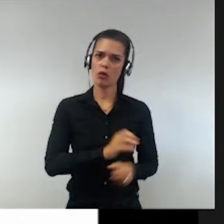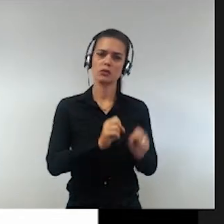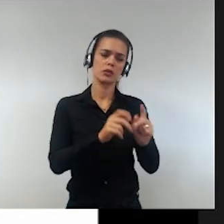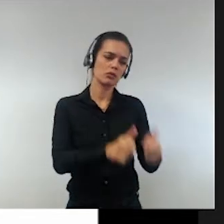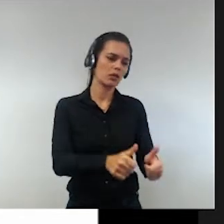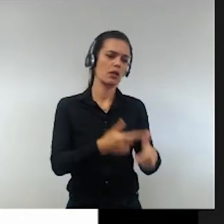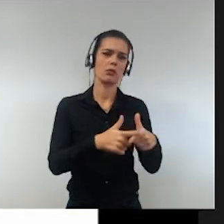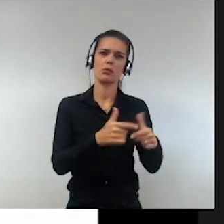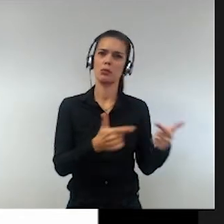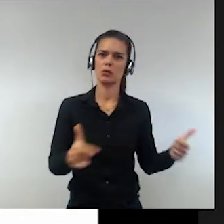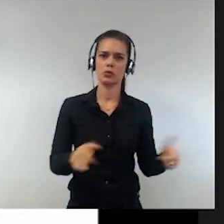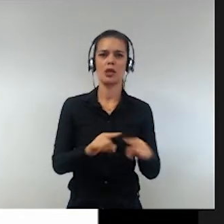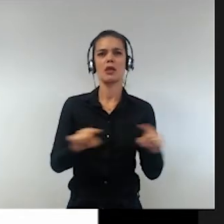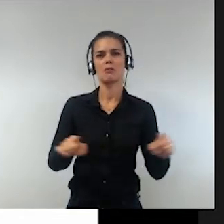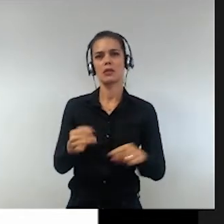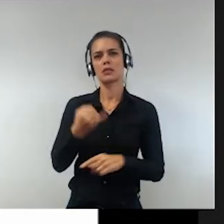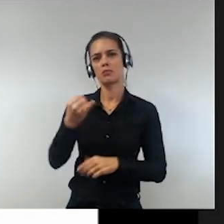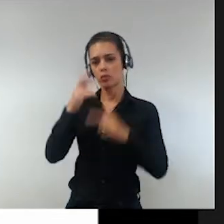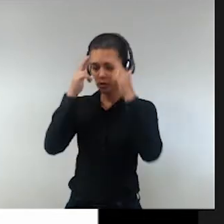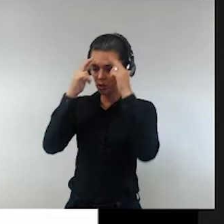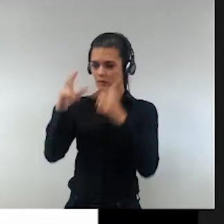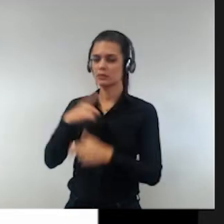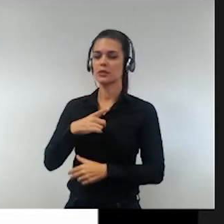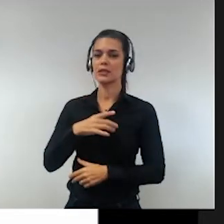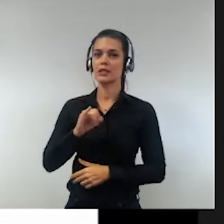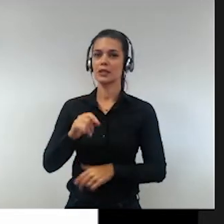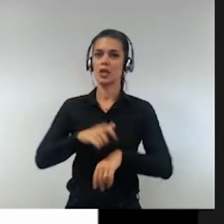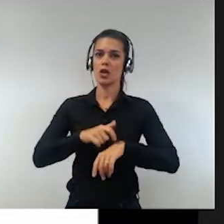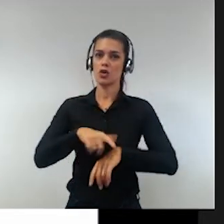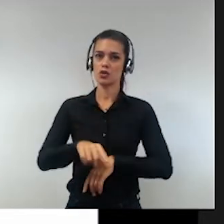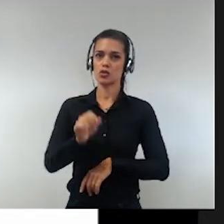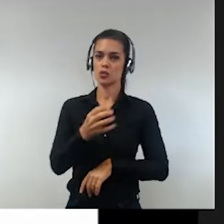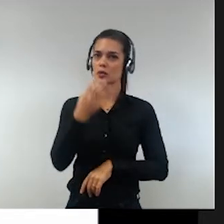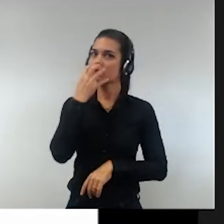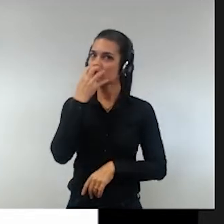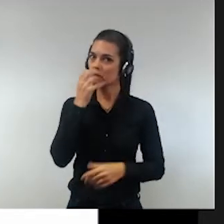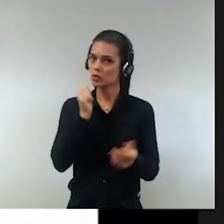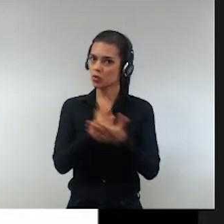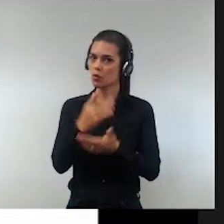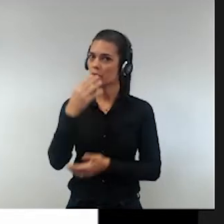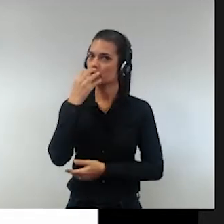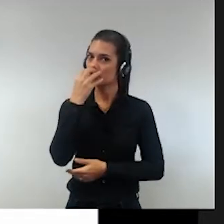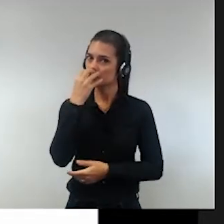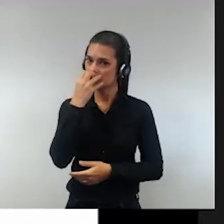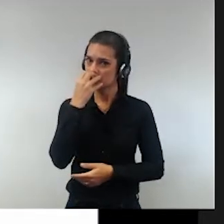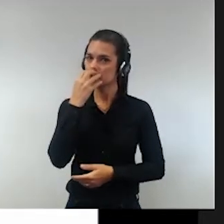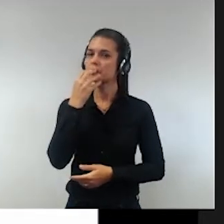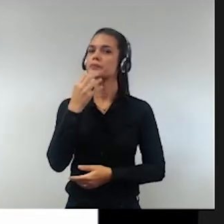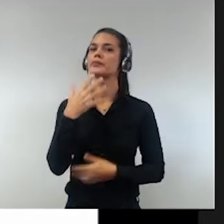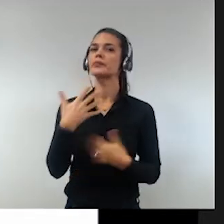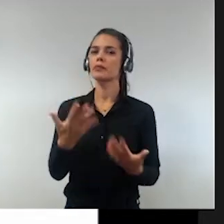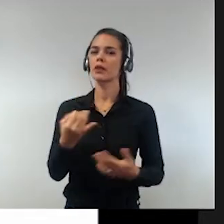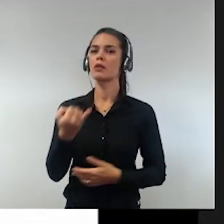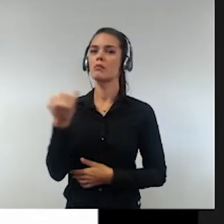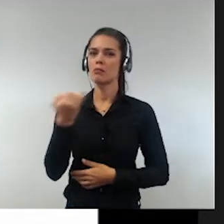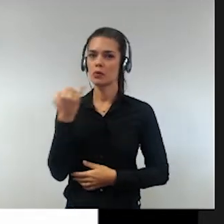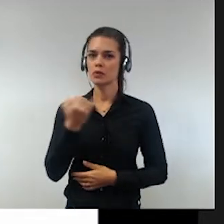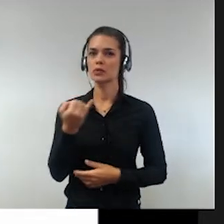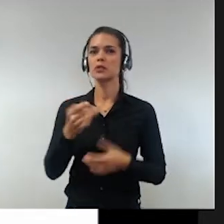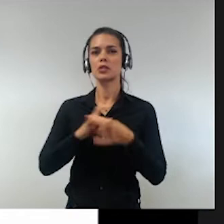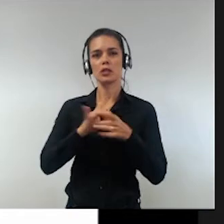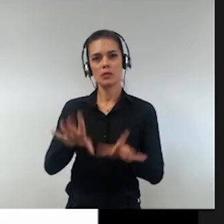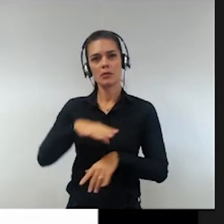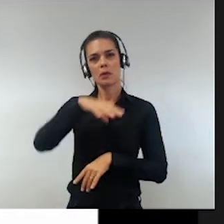até no ato da focinheira, é importante para o tutor, isso eu estou falando aqui, a responsabilidade é para o tutor, ter aí uma focinheira que permita